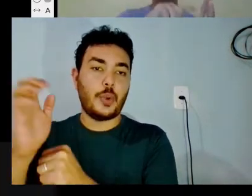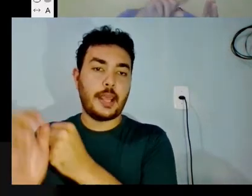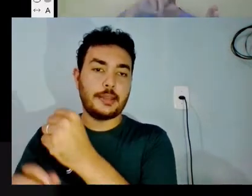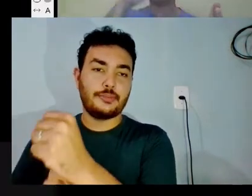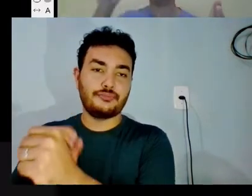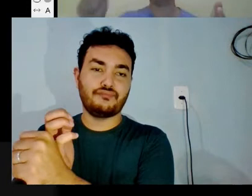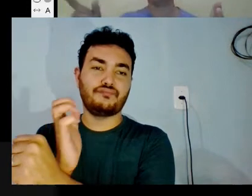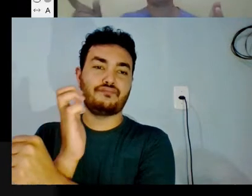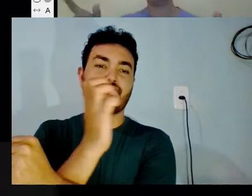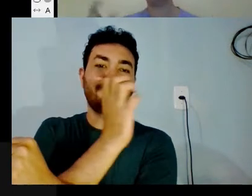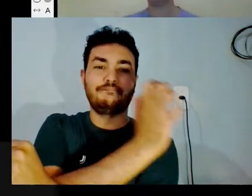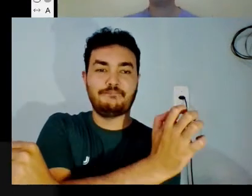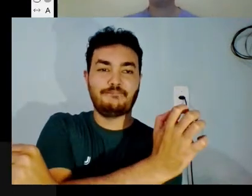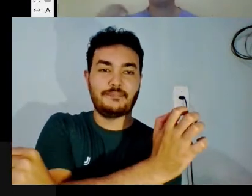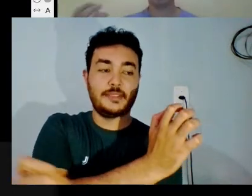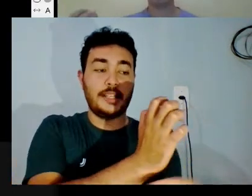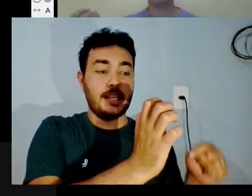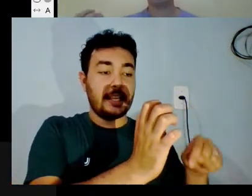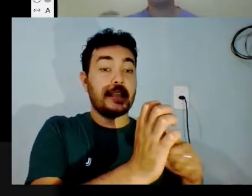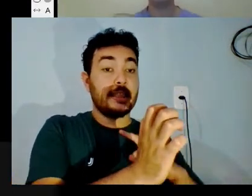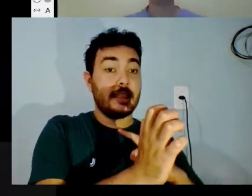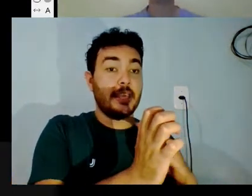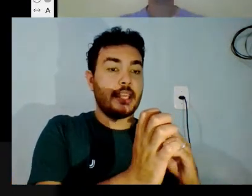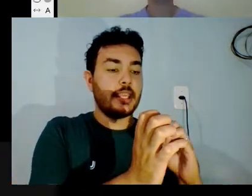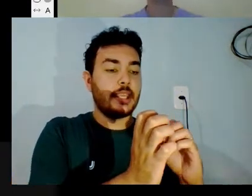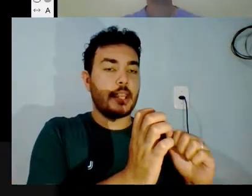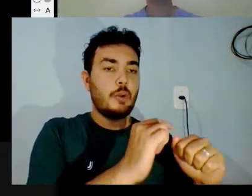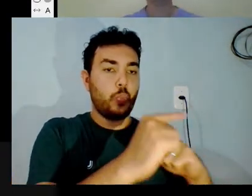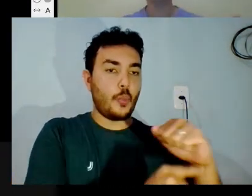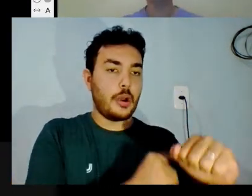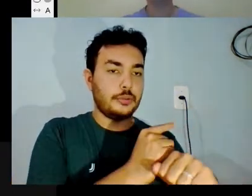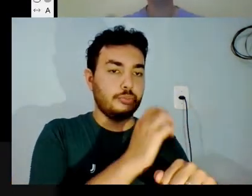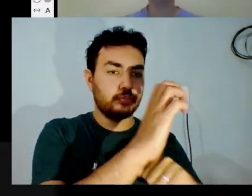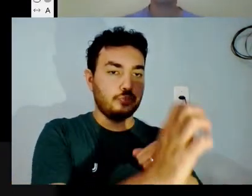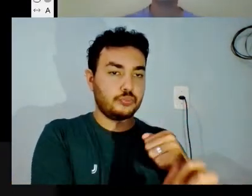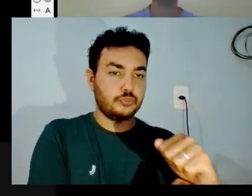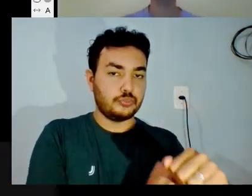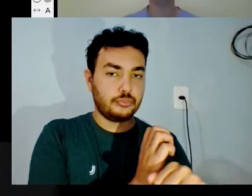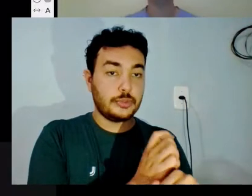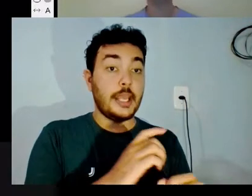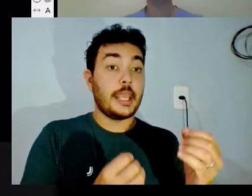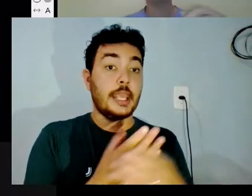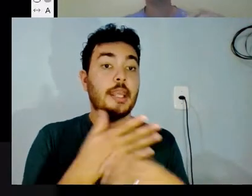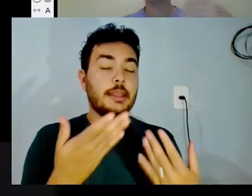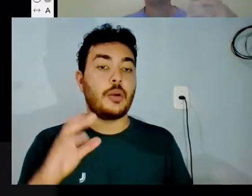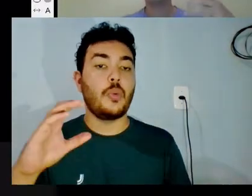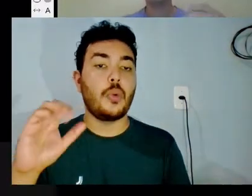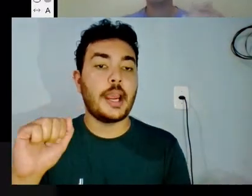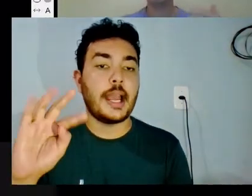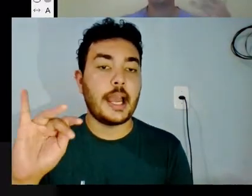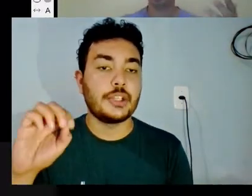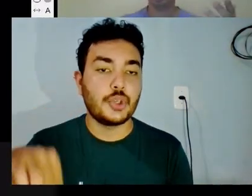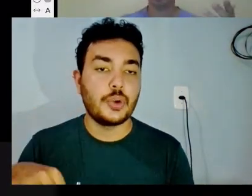dele passa para outro átomo que tem alta afinidade eletrônica. São formados, então, íons, um cátion e um ânion. O cátion é aquela